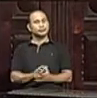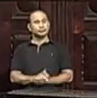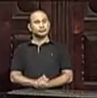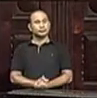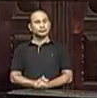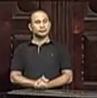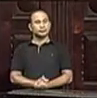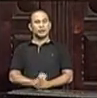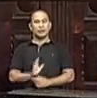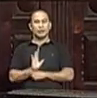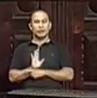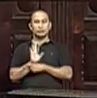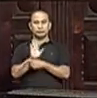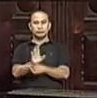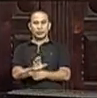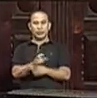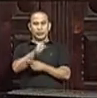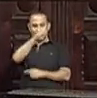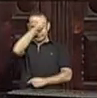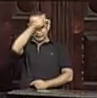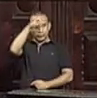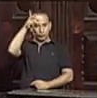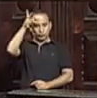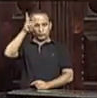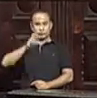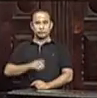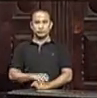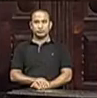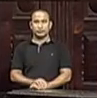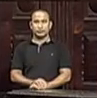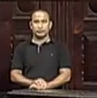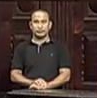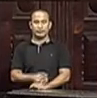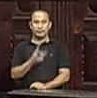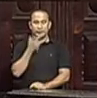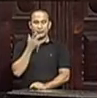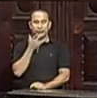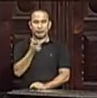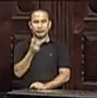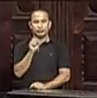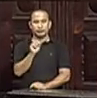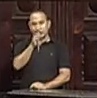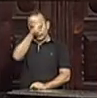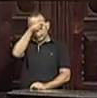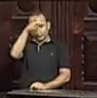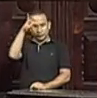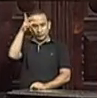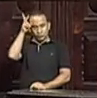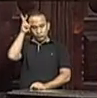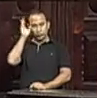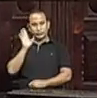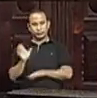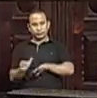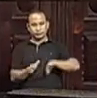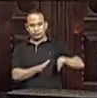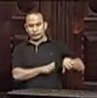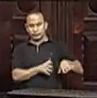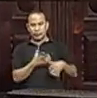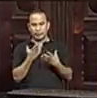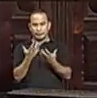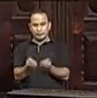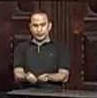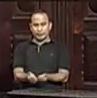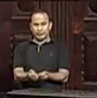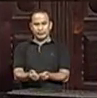o recurso da Prefeitura, dizendo que a Prefeitura deixaria de